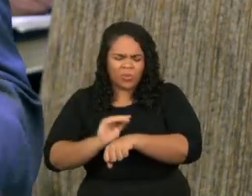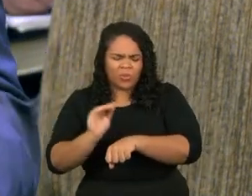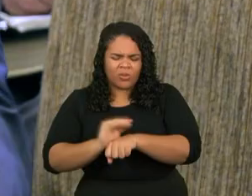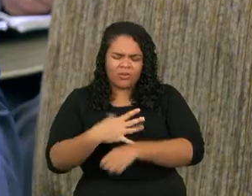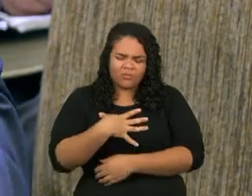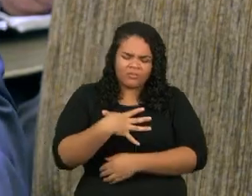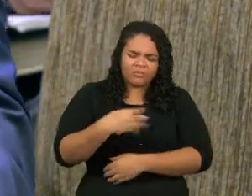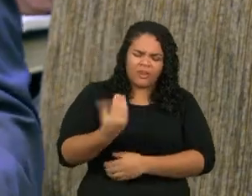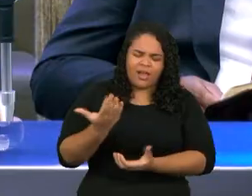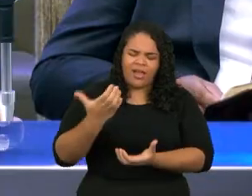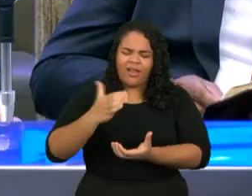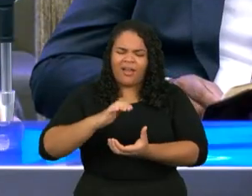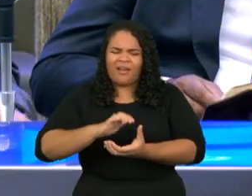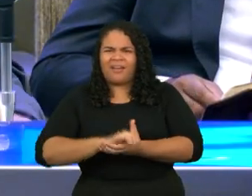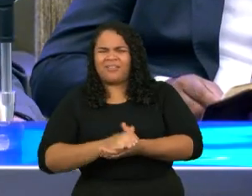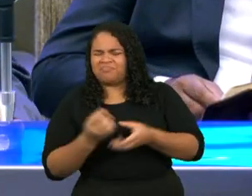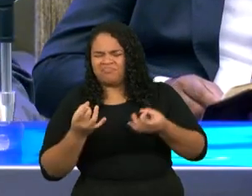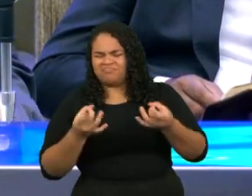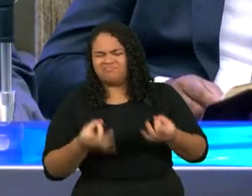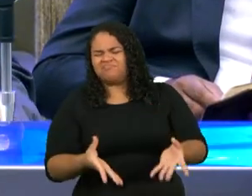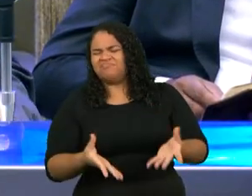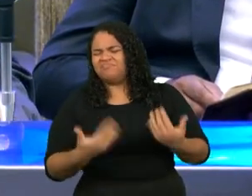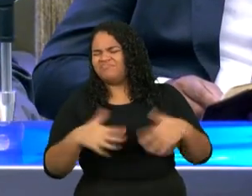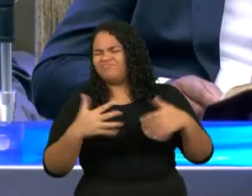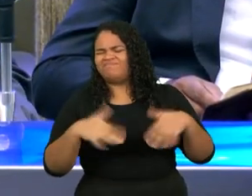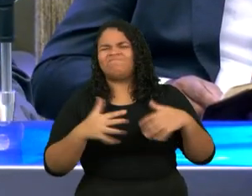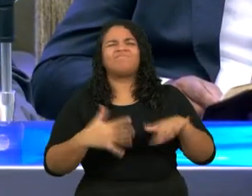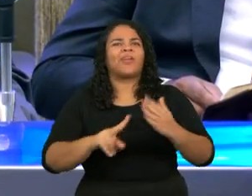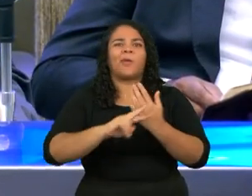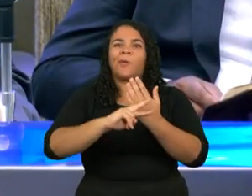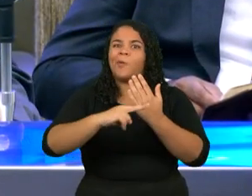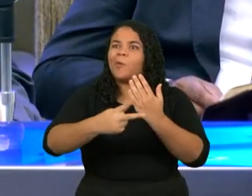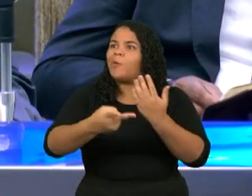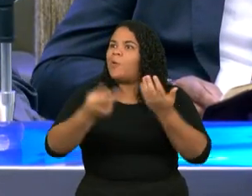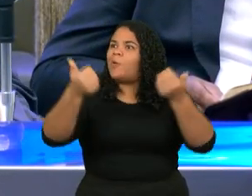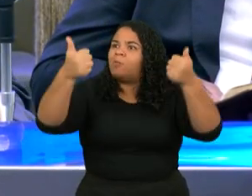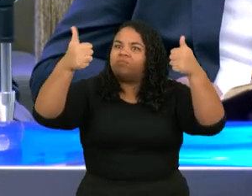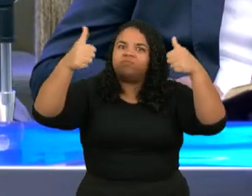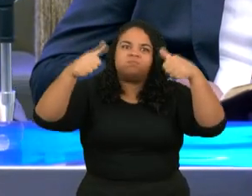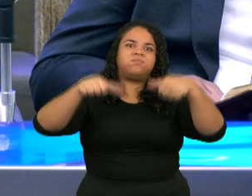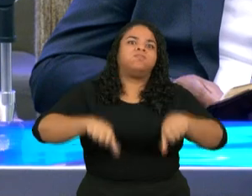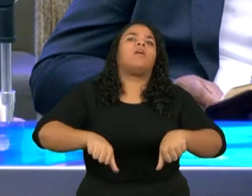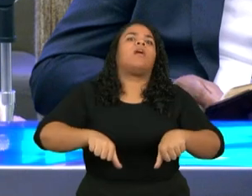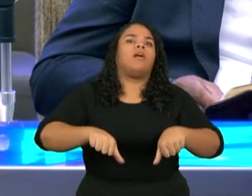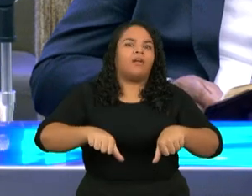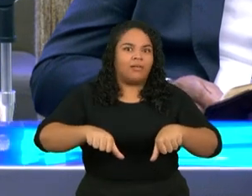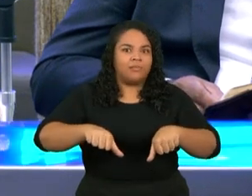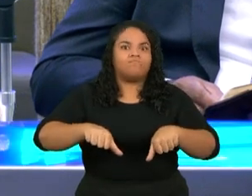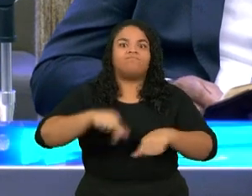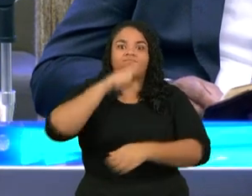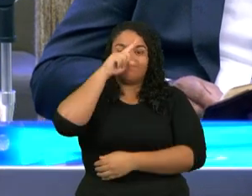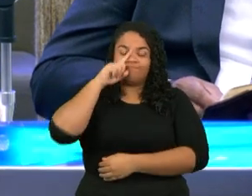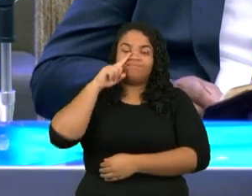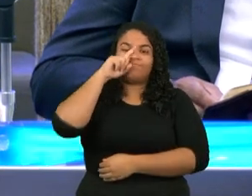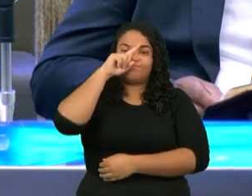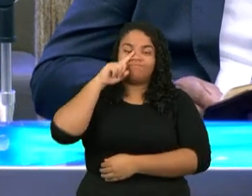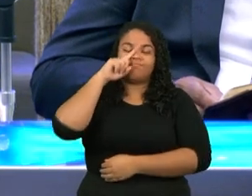casamento os prejuízos são grandes não é isso a todo o efeito é